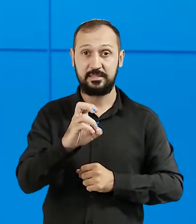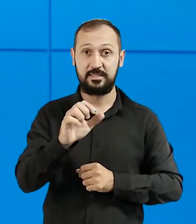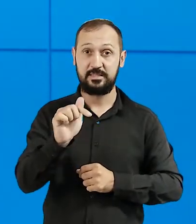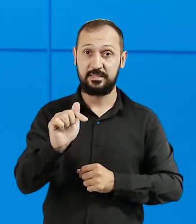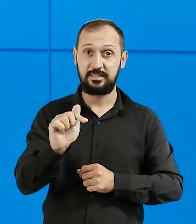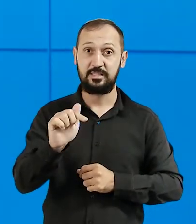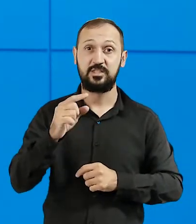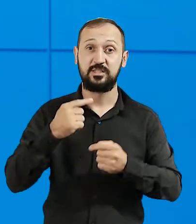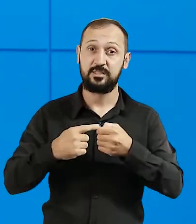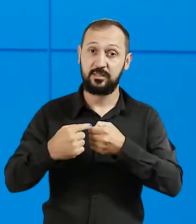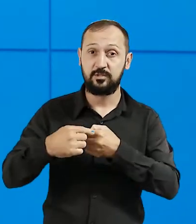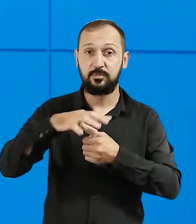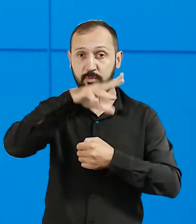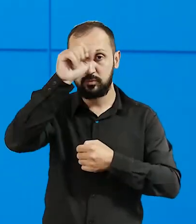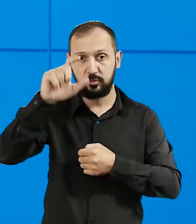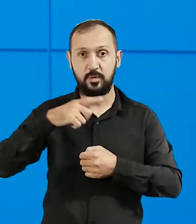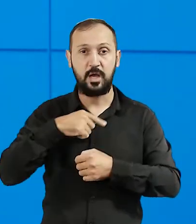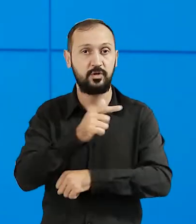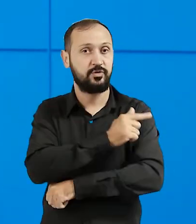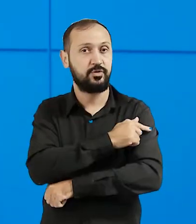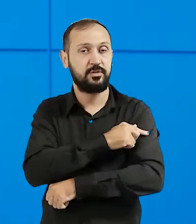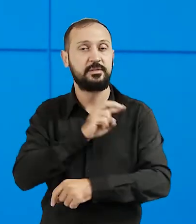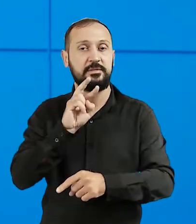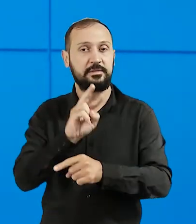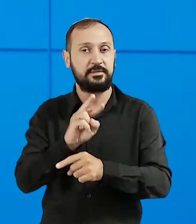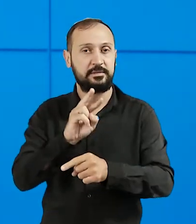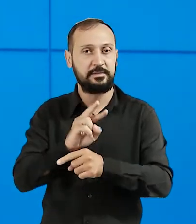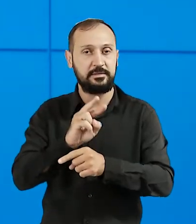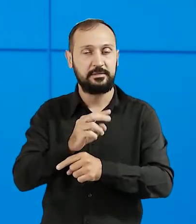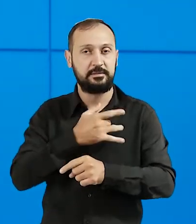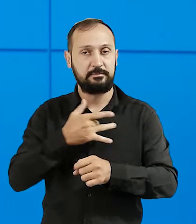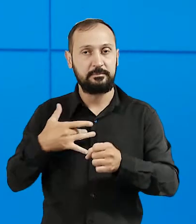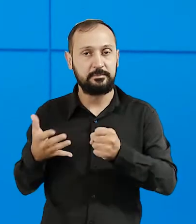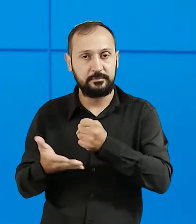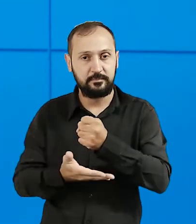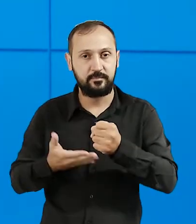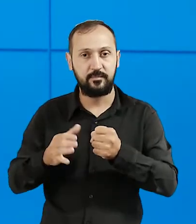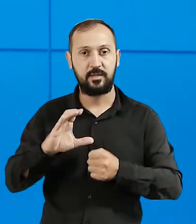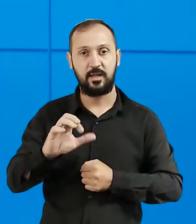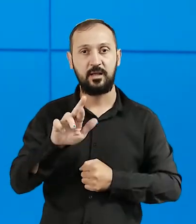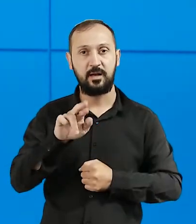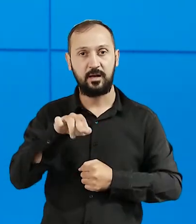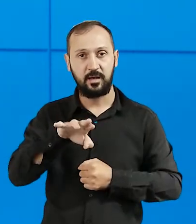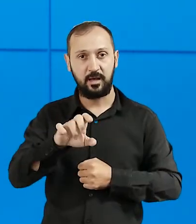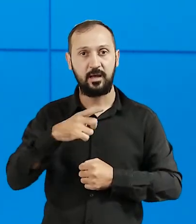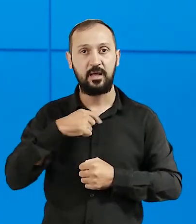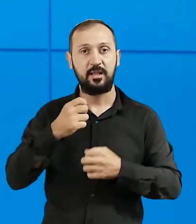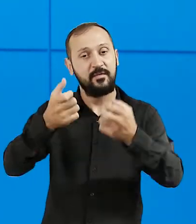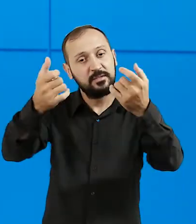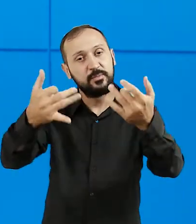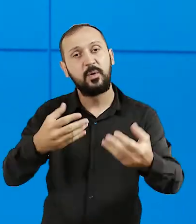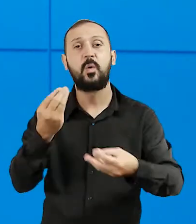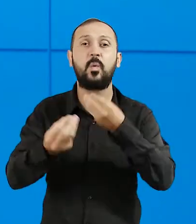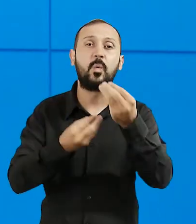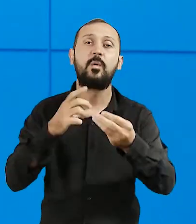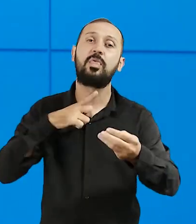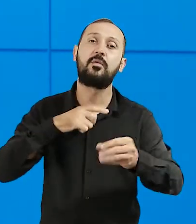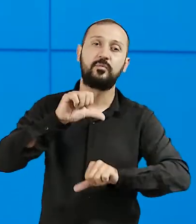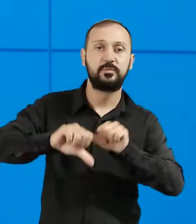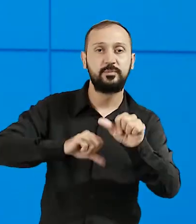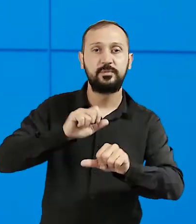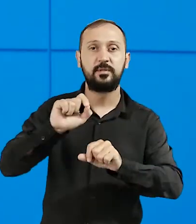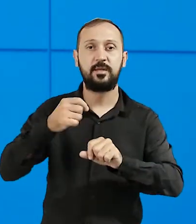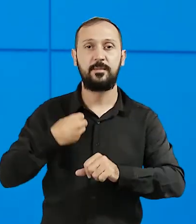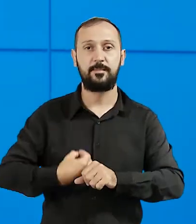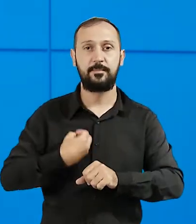67 cidades de Mato Grosso do Sul. A gerente da atenção básica da Secretaria Estadual de Saúde, Karine Cavalcante da Costa,